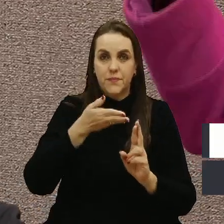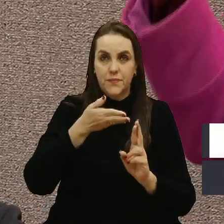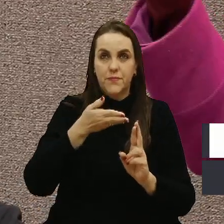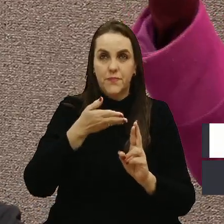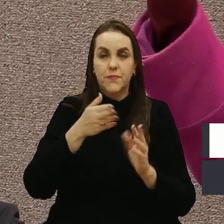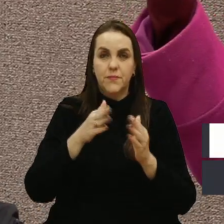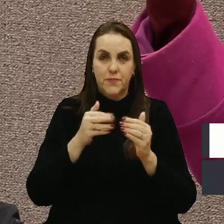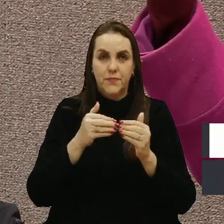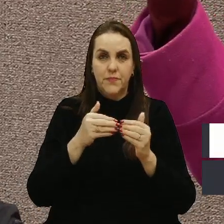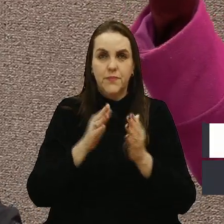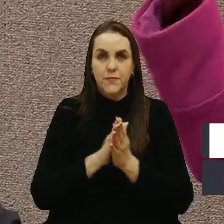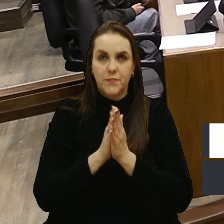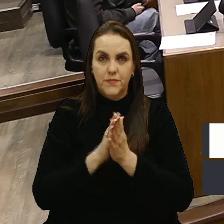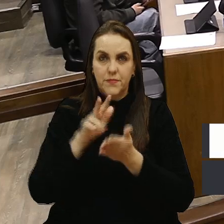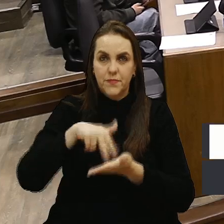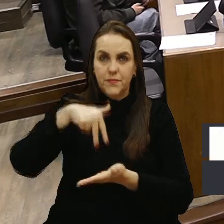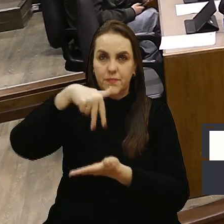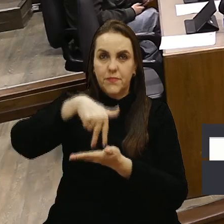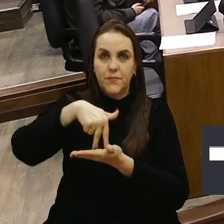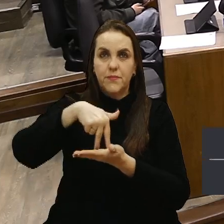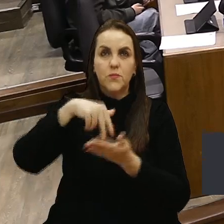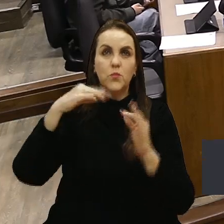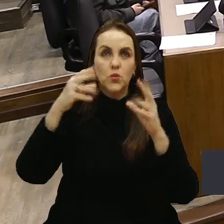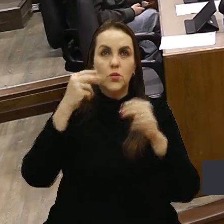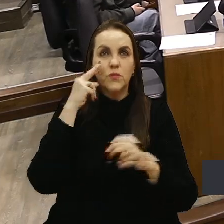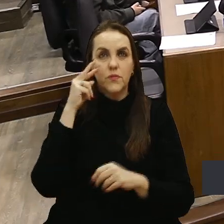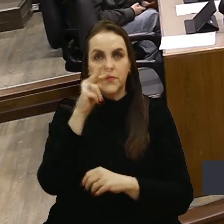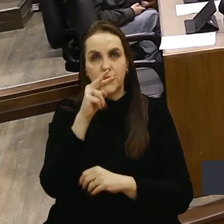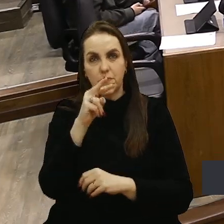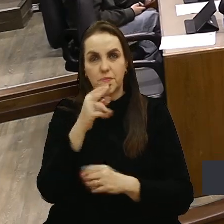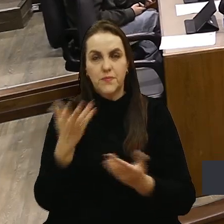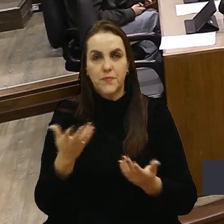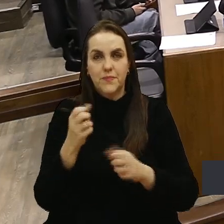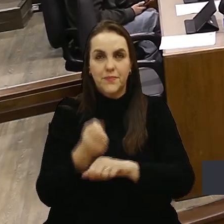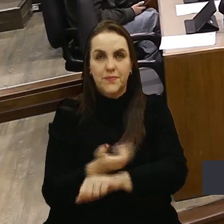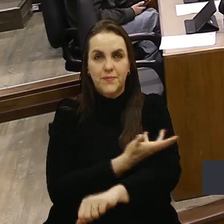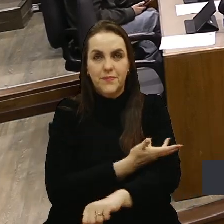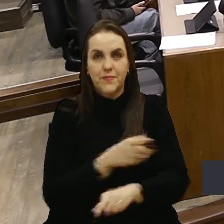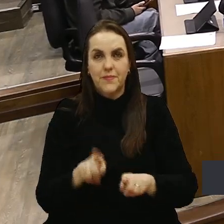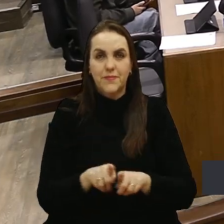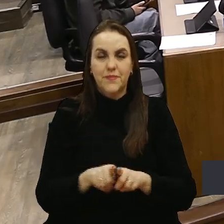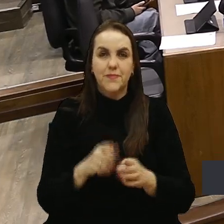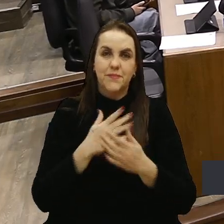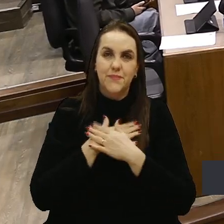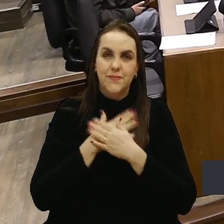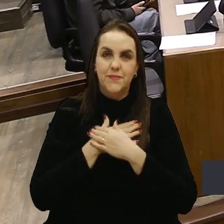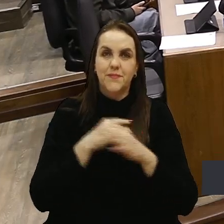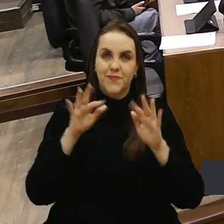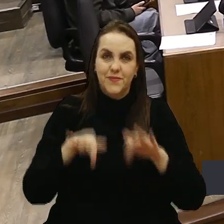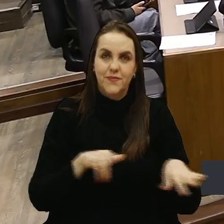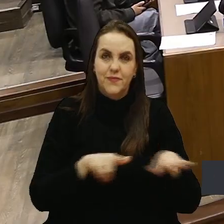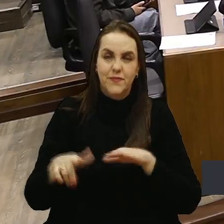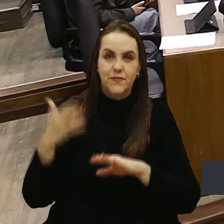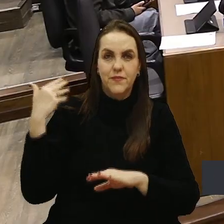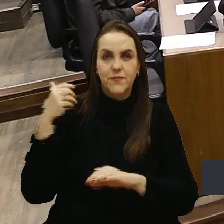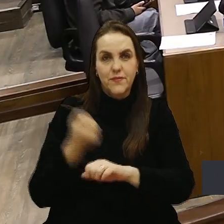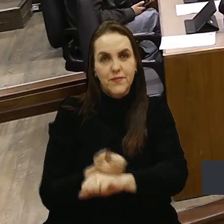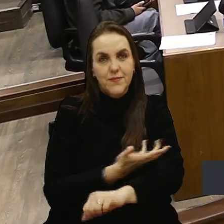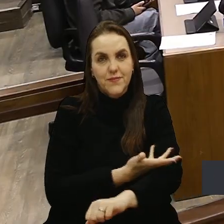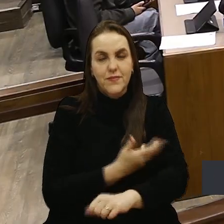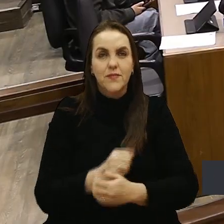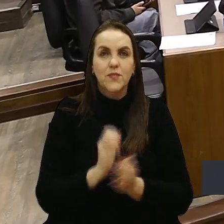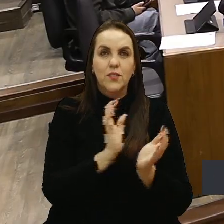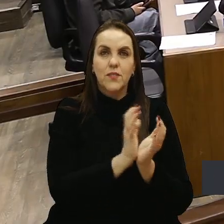Sofia, se tu puder levantar um pouquinho, eu quero que todo mundo te veja e se emocione tanto quanto eu me emocionei no último fim de semana. Colegas